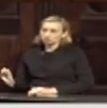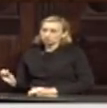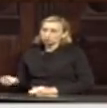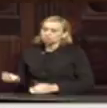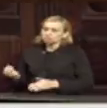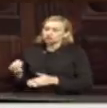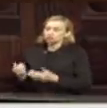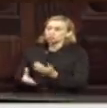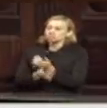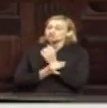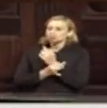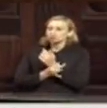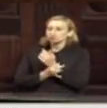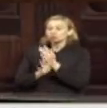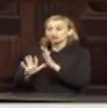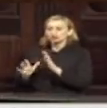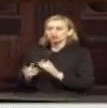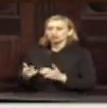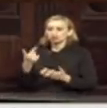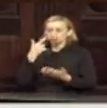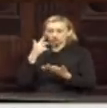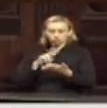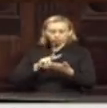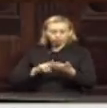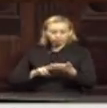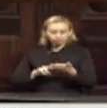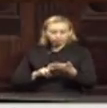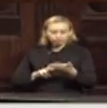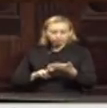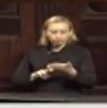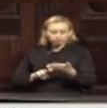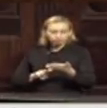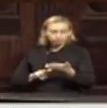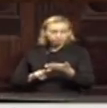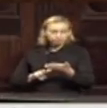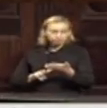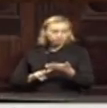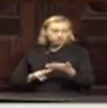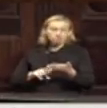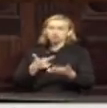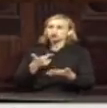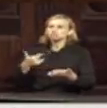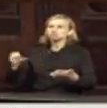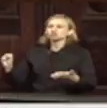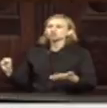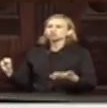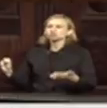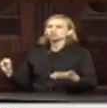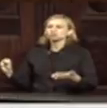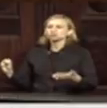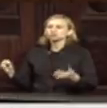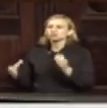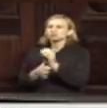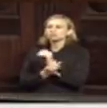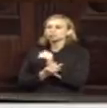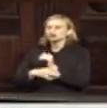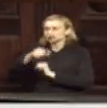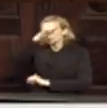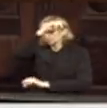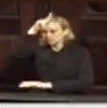senhores. A LOA, a Lei Orçamentária, para 2018, segurança